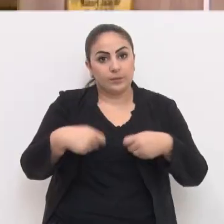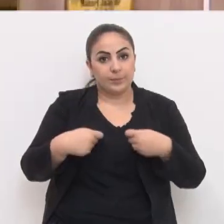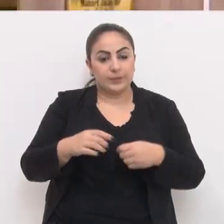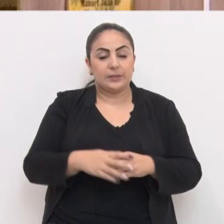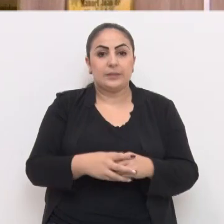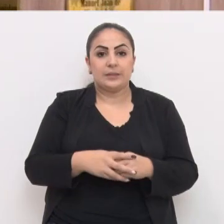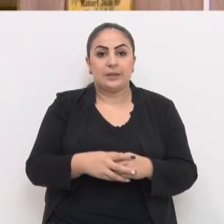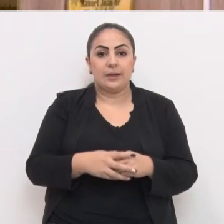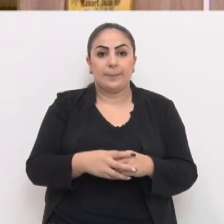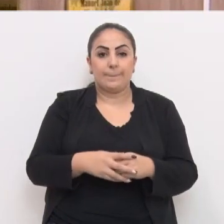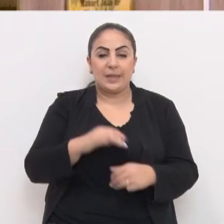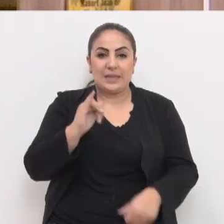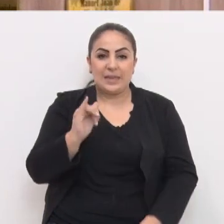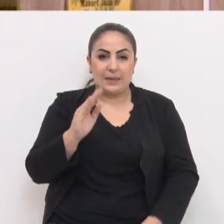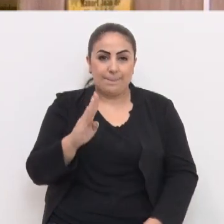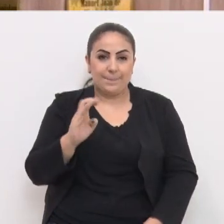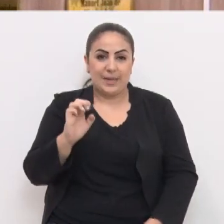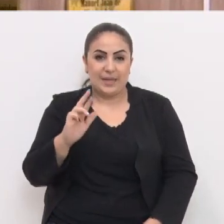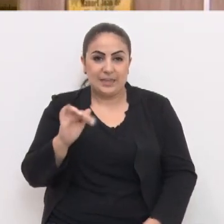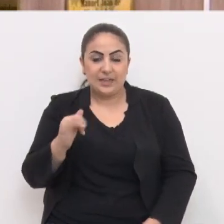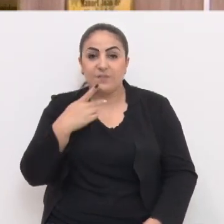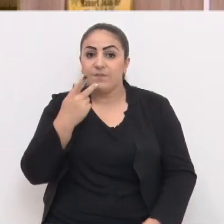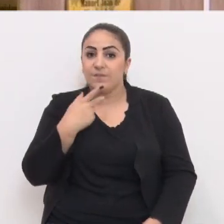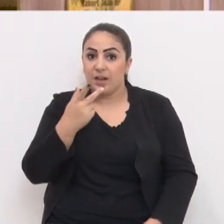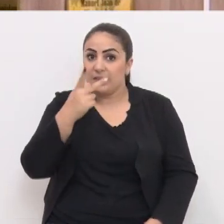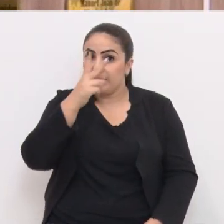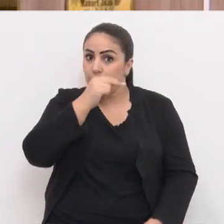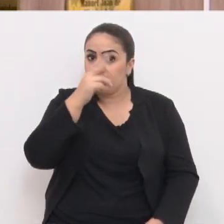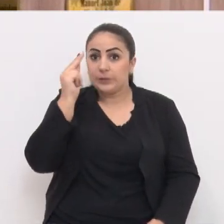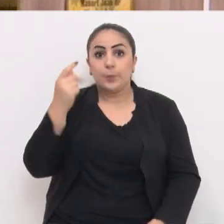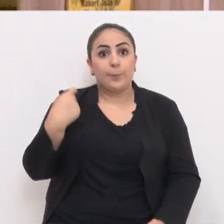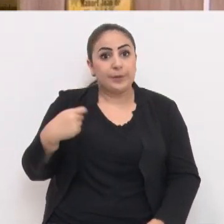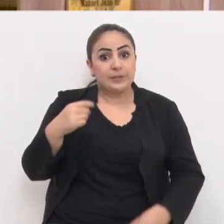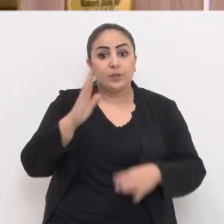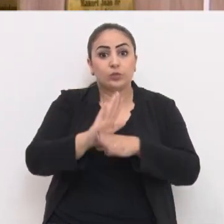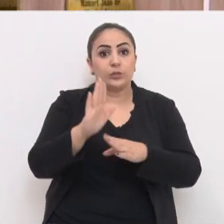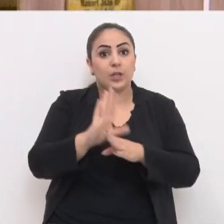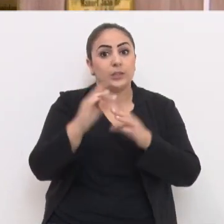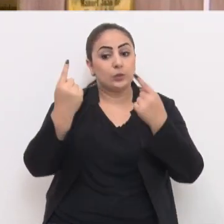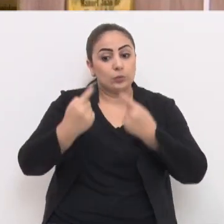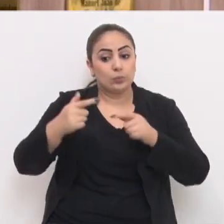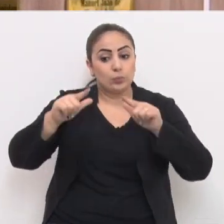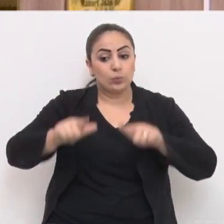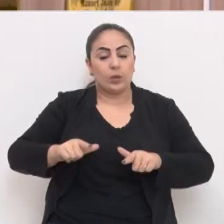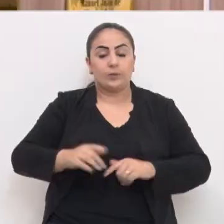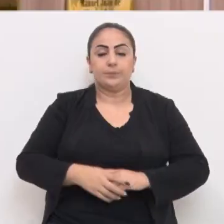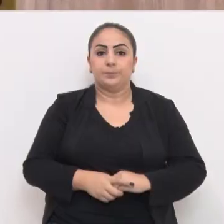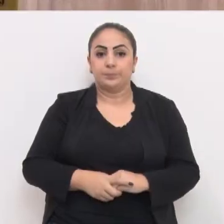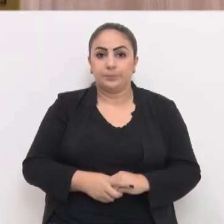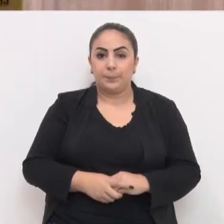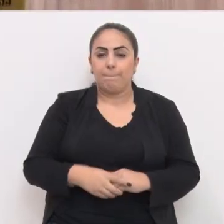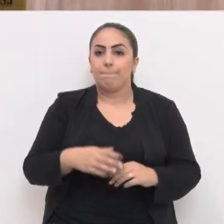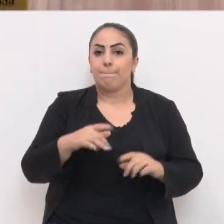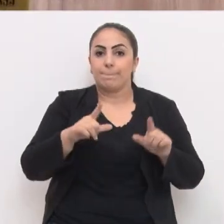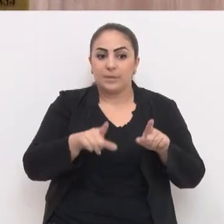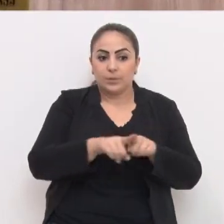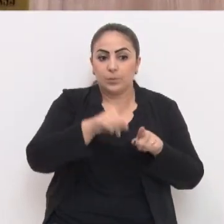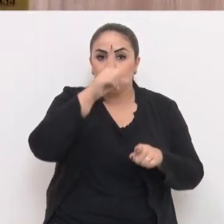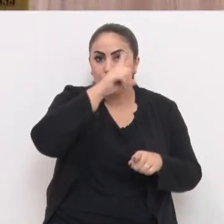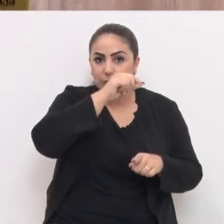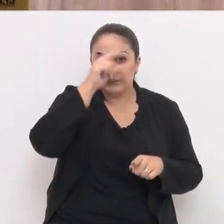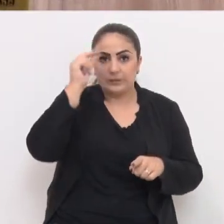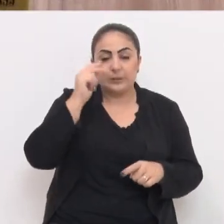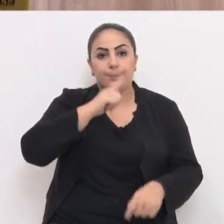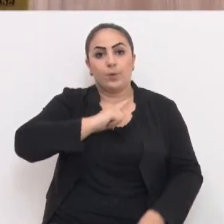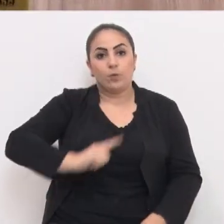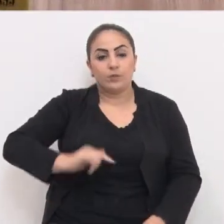De acordo com Iberê Alves, o poder público precisa colaborar com a estrutura do local. Tanto o município quanto